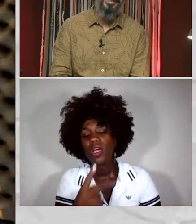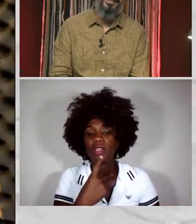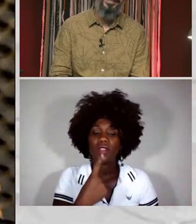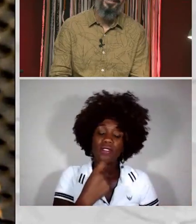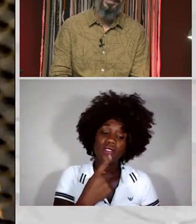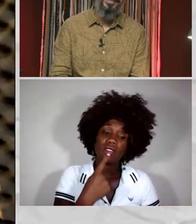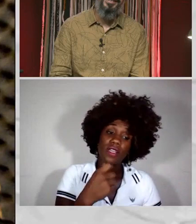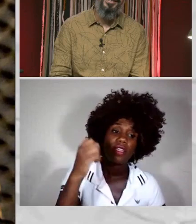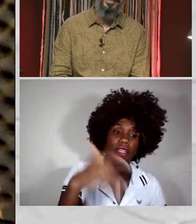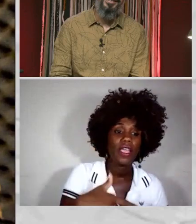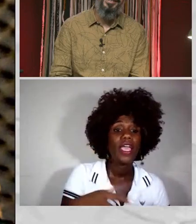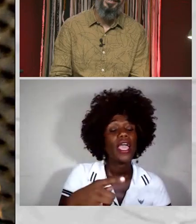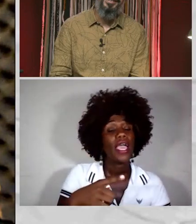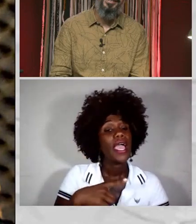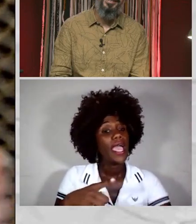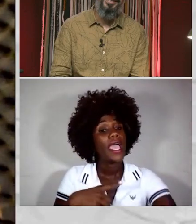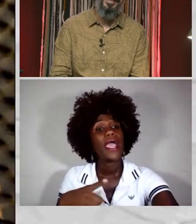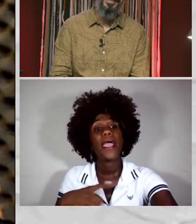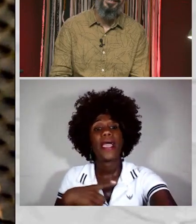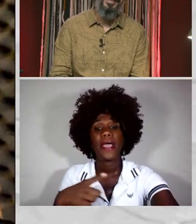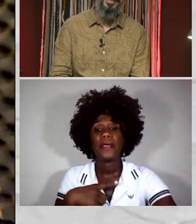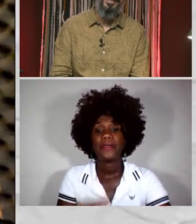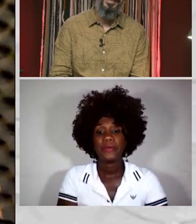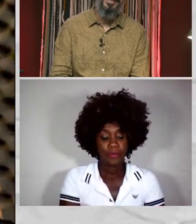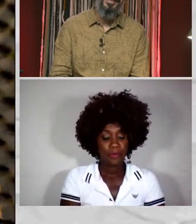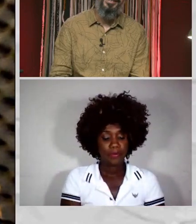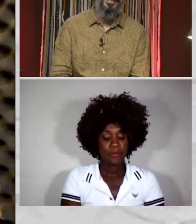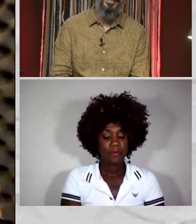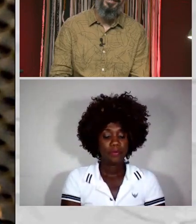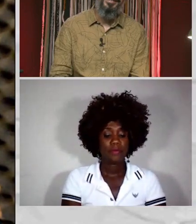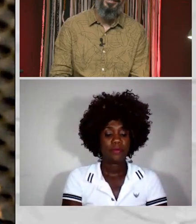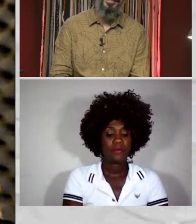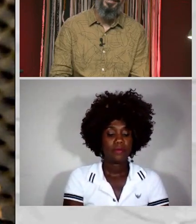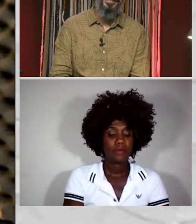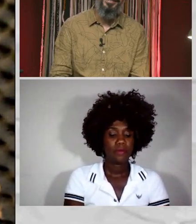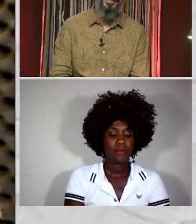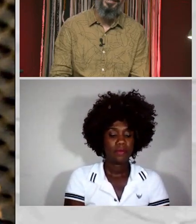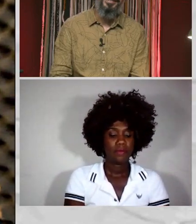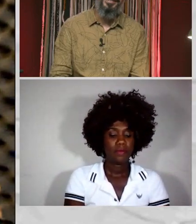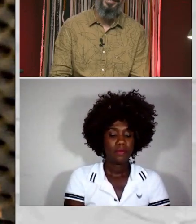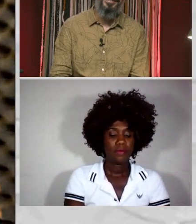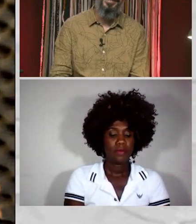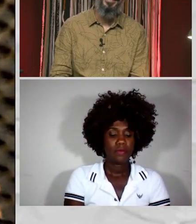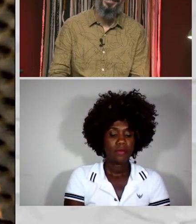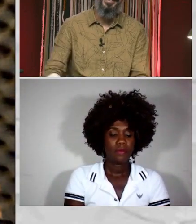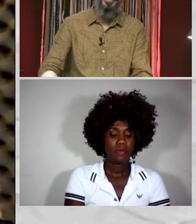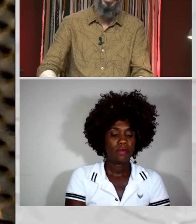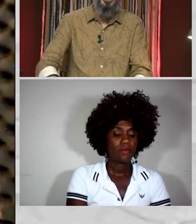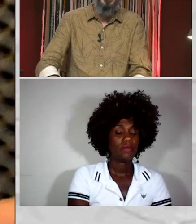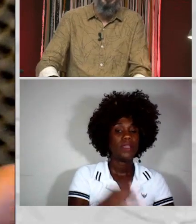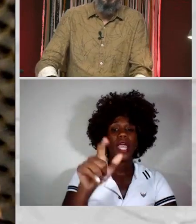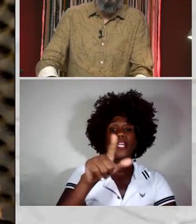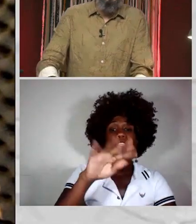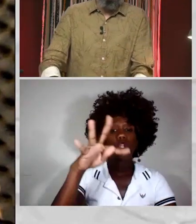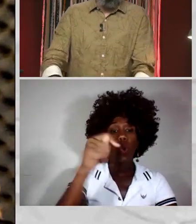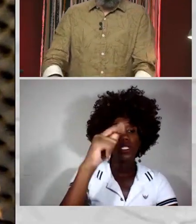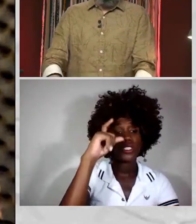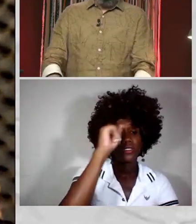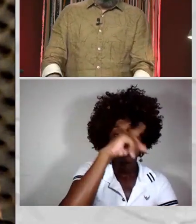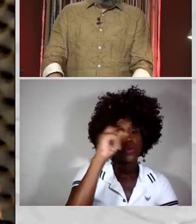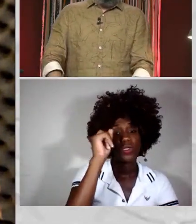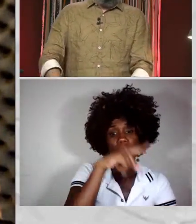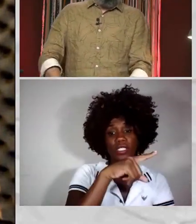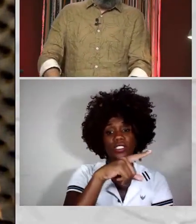está derramando é para preparar um terreno bem melhor. Então está tudo certo. Todas as dificuldades que possa ter,